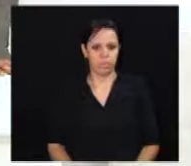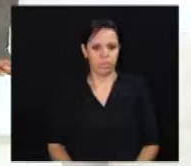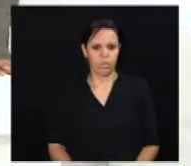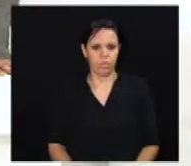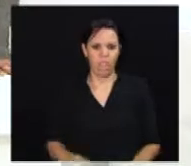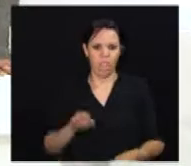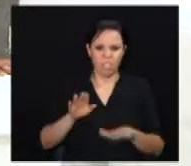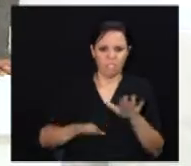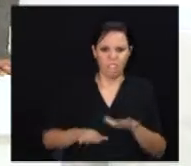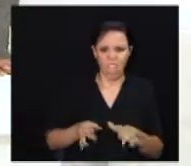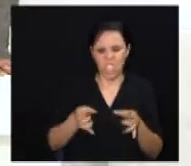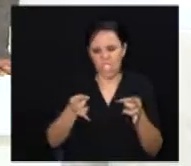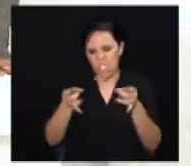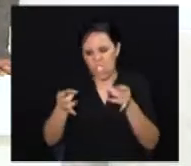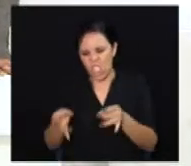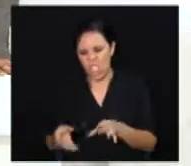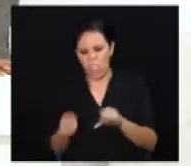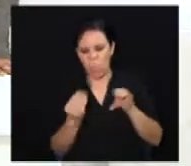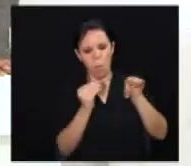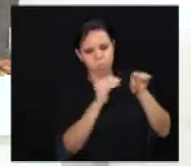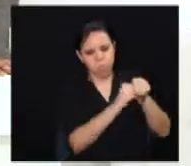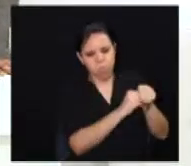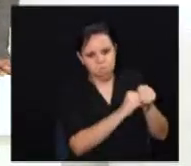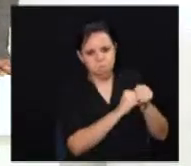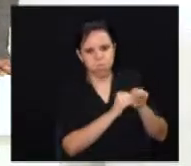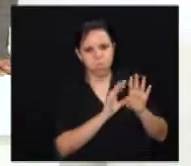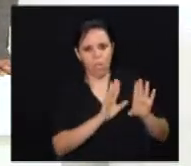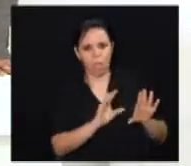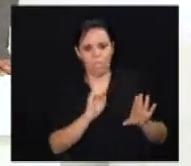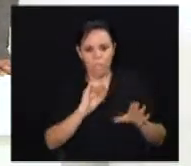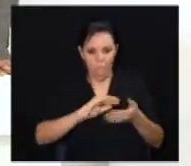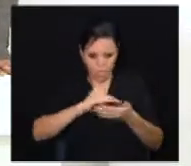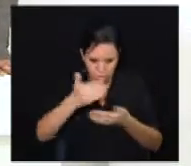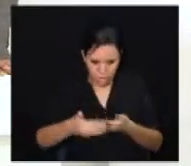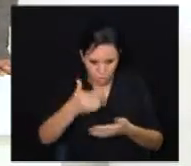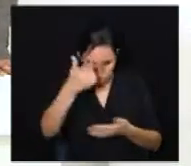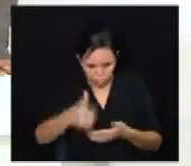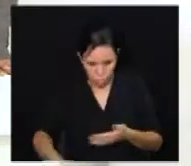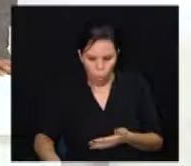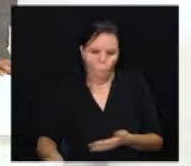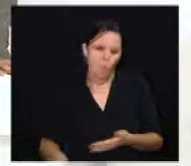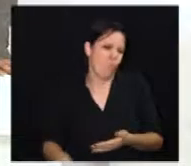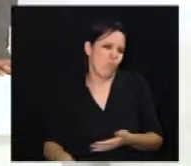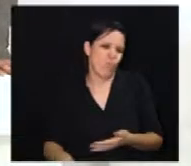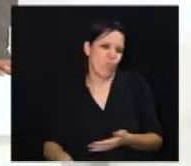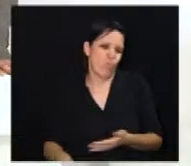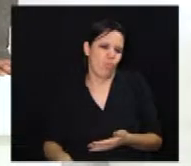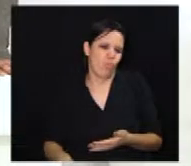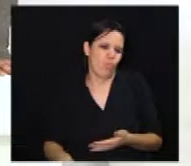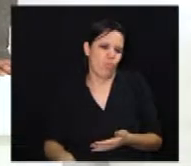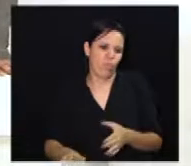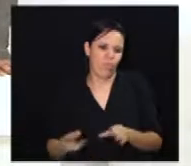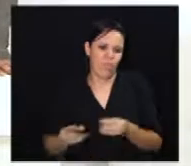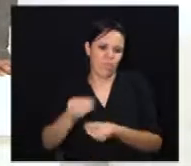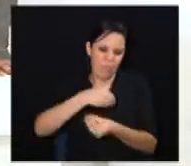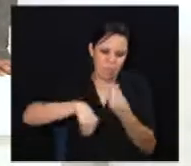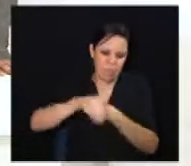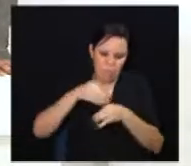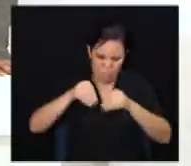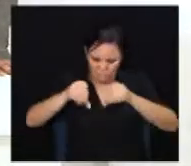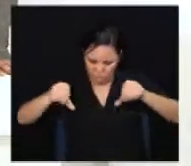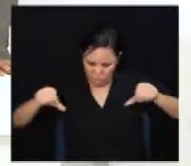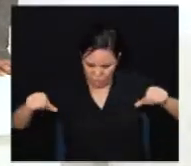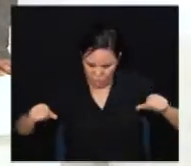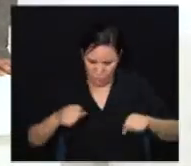às vezes com um resto de recheio, tá. alguma coisa do tipo. Se a gente abre ela de novo, ela já vai incorporar a farinha que está em volta, e já vai ficar